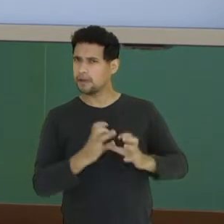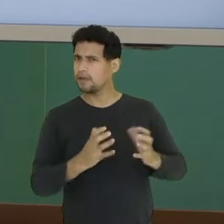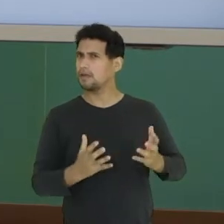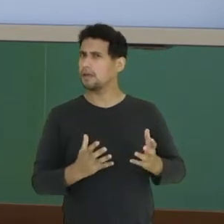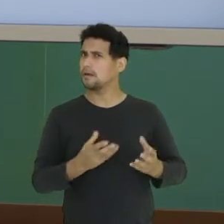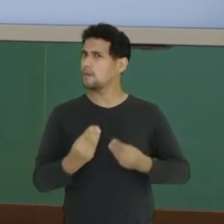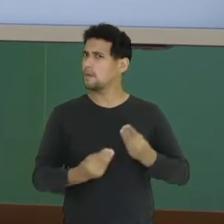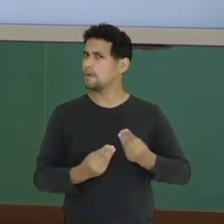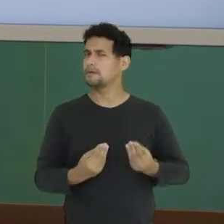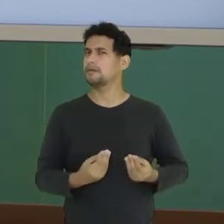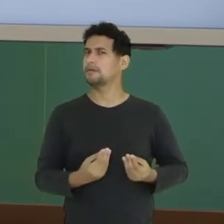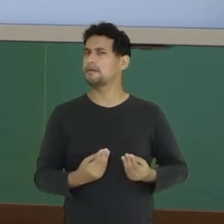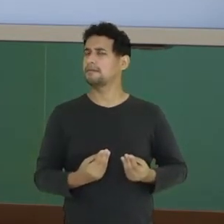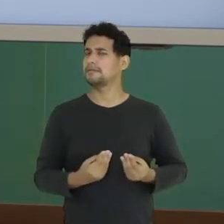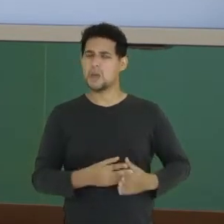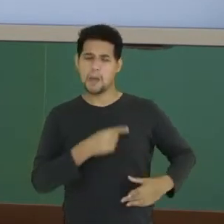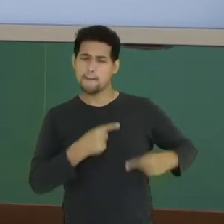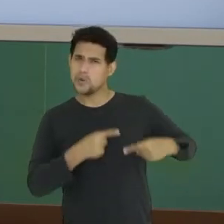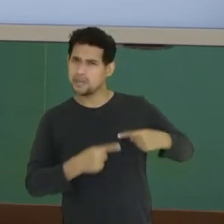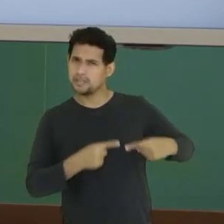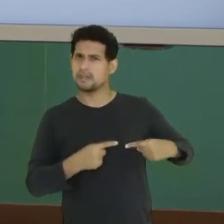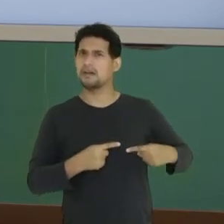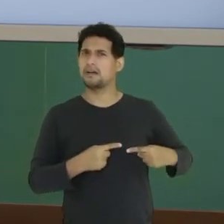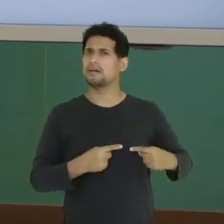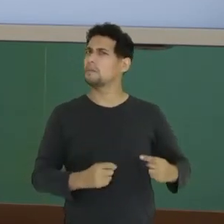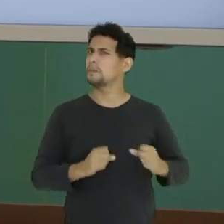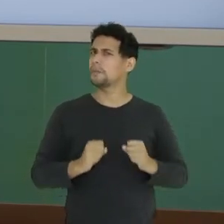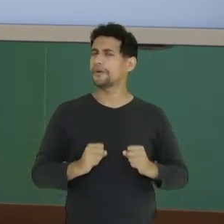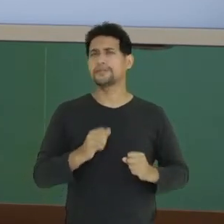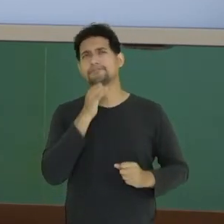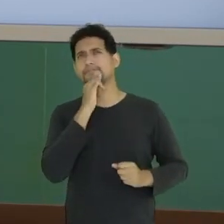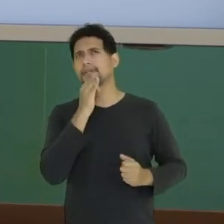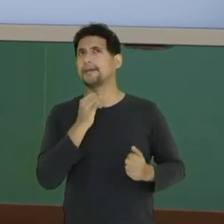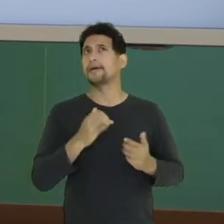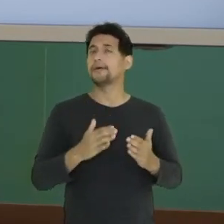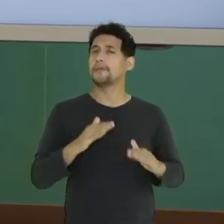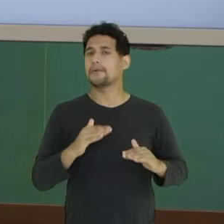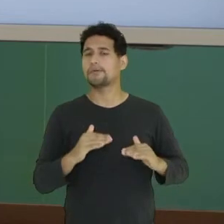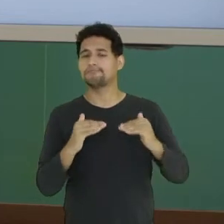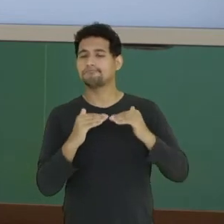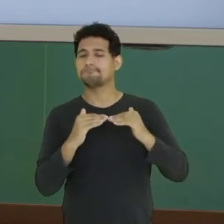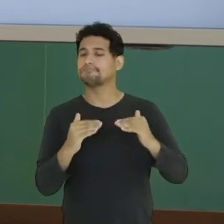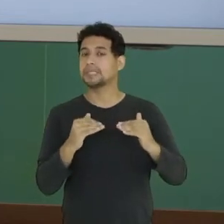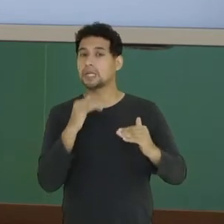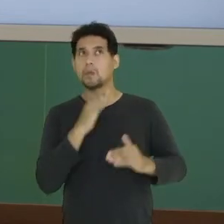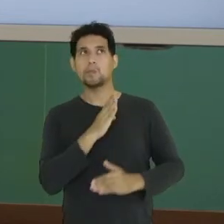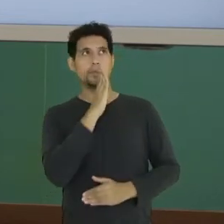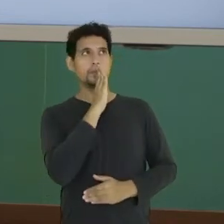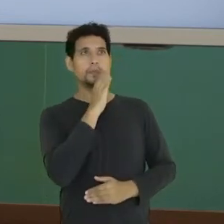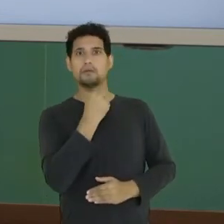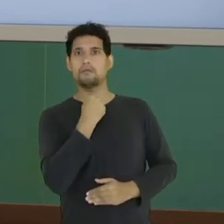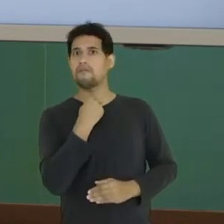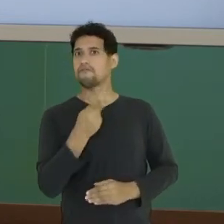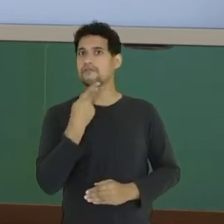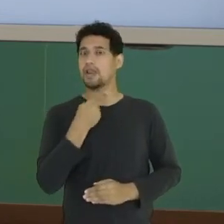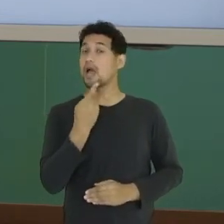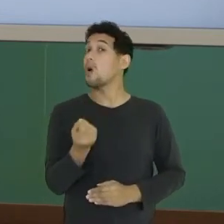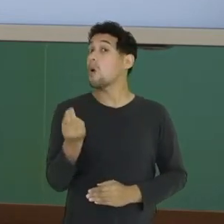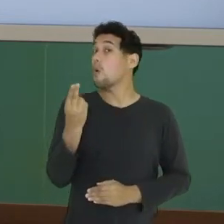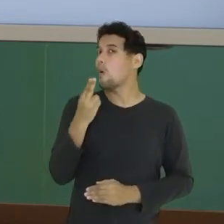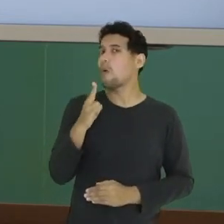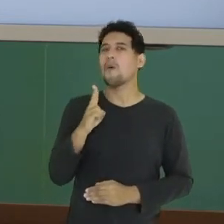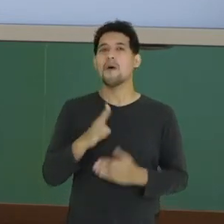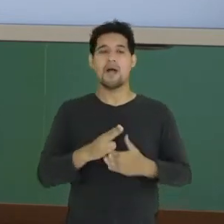aí, será que política pode de fato ser tratada como um tabu? Ou, na verdade,